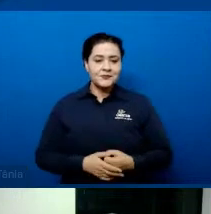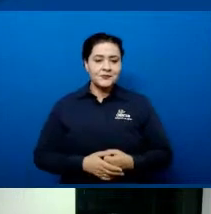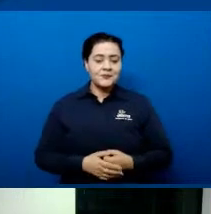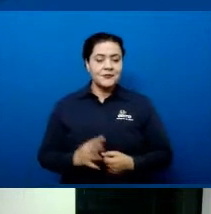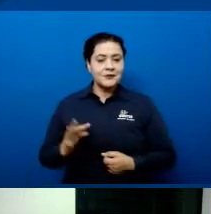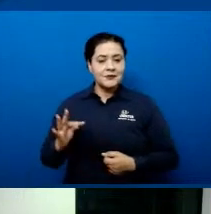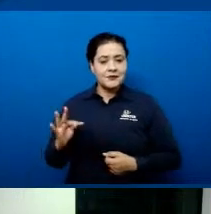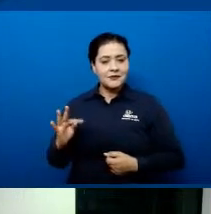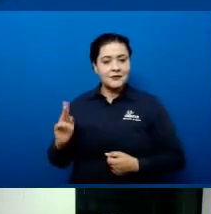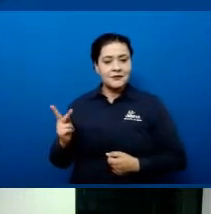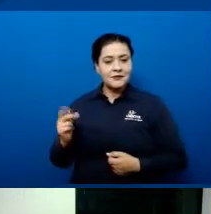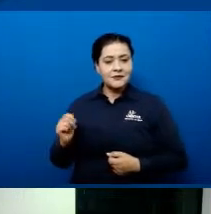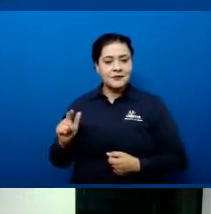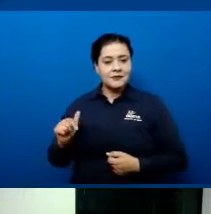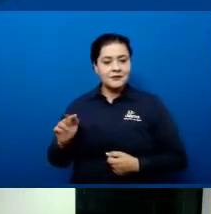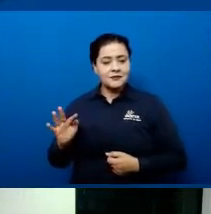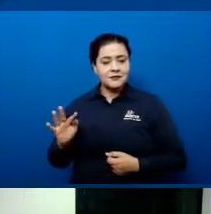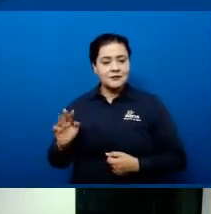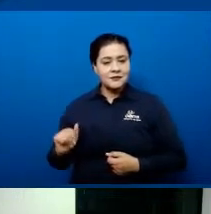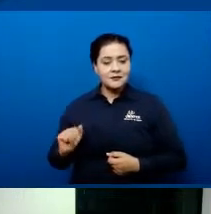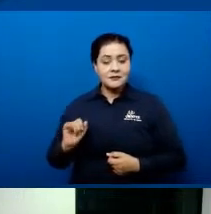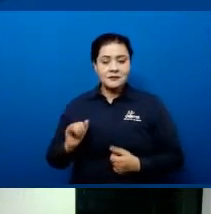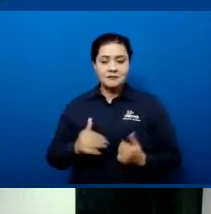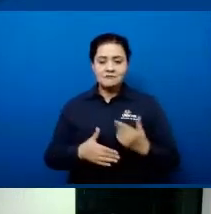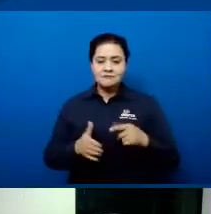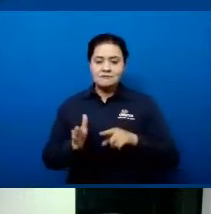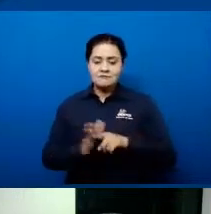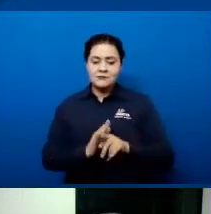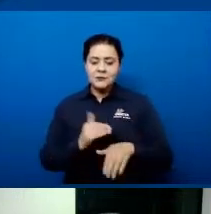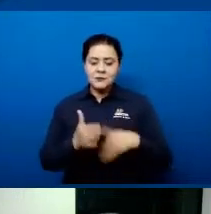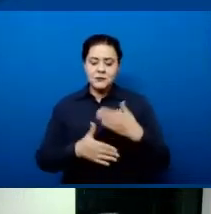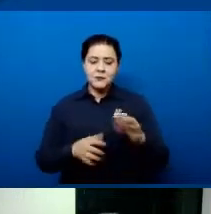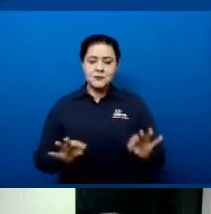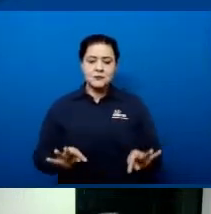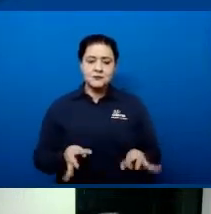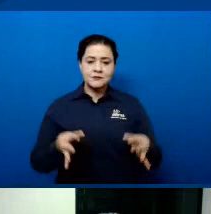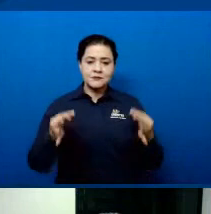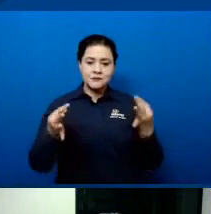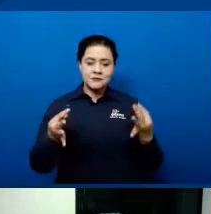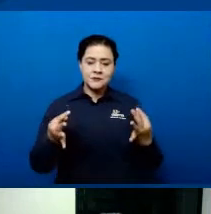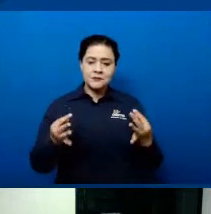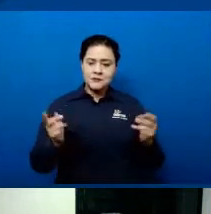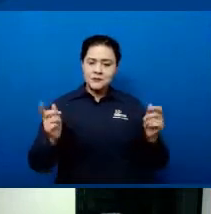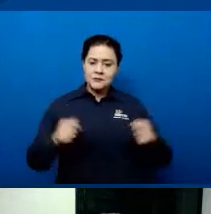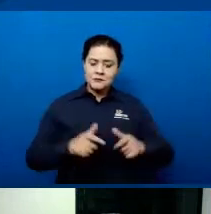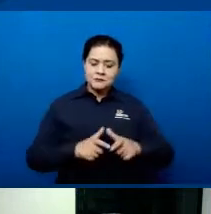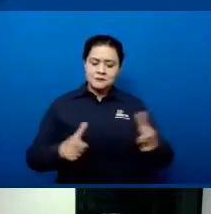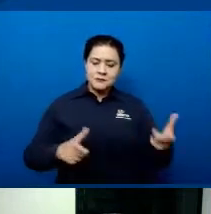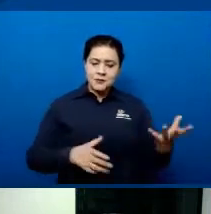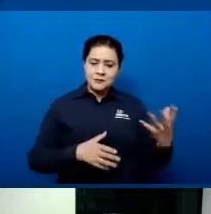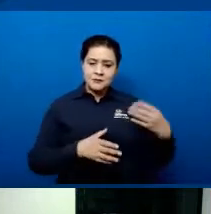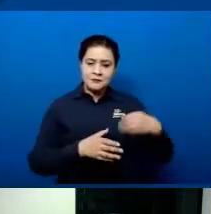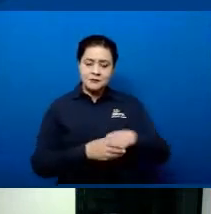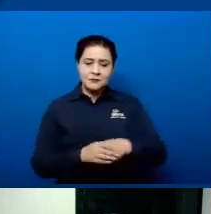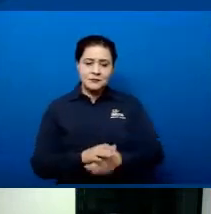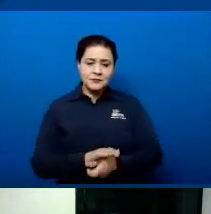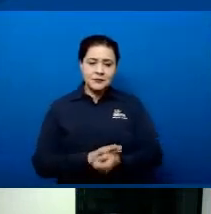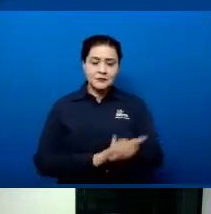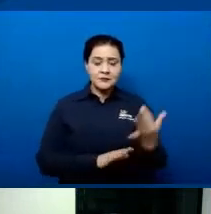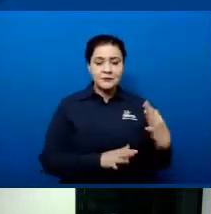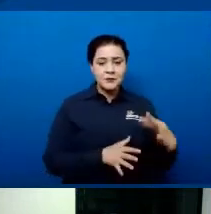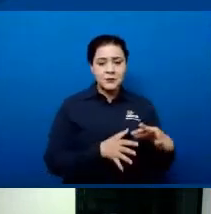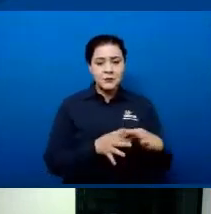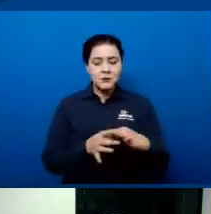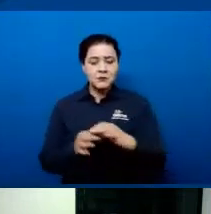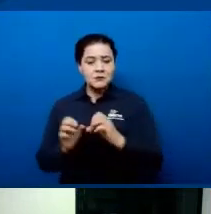ela perguntou, com o avanço na tecnologia... propiciando maior imersão em vários meios, poderia ajudar